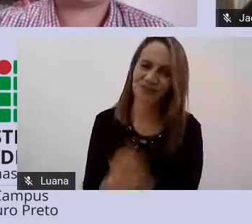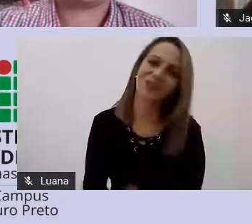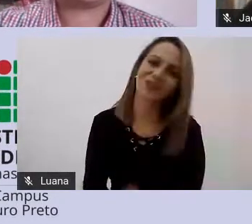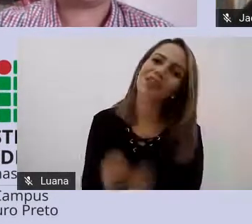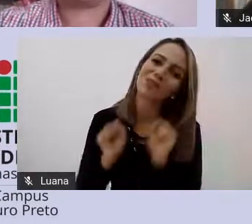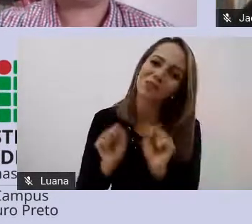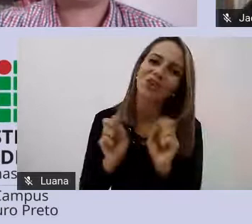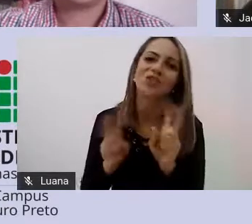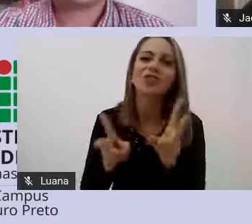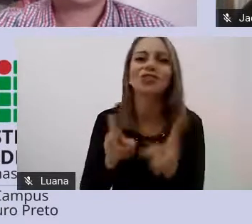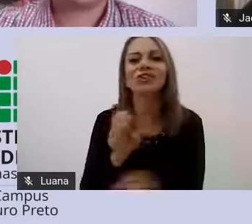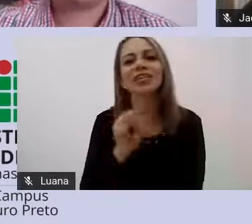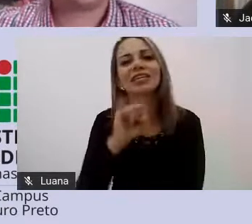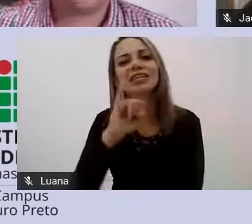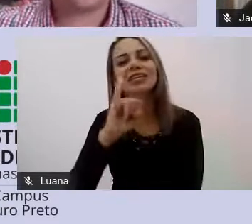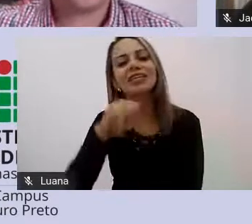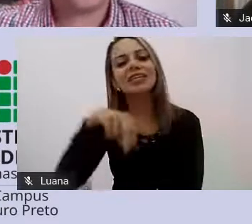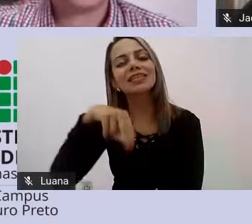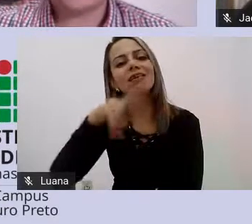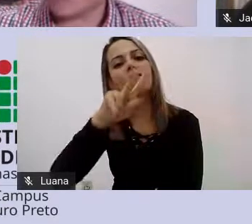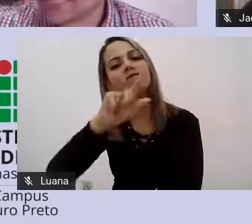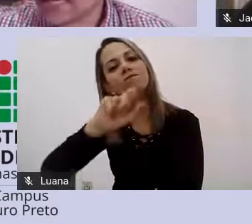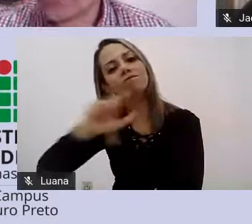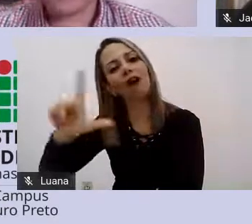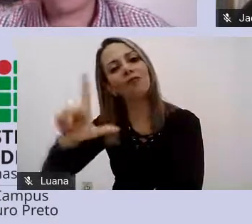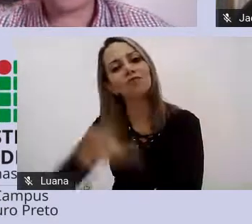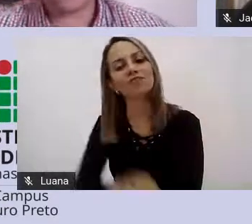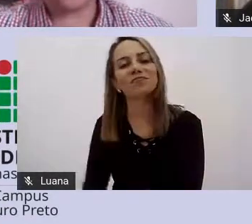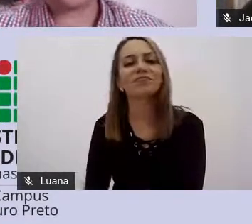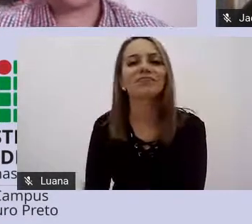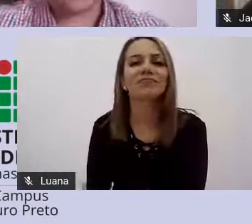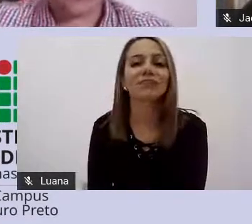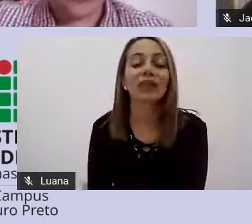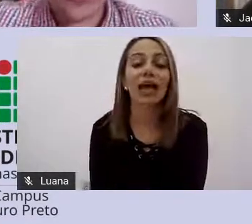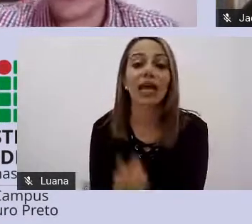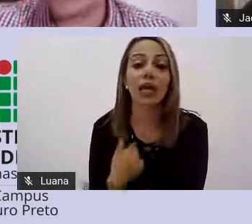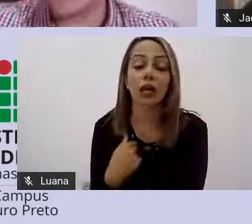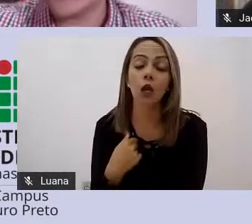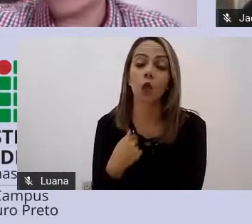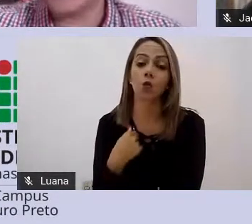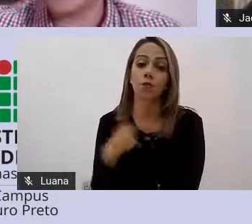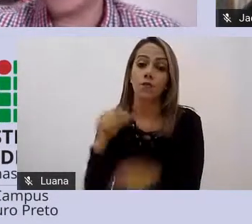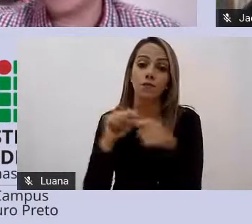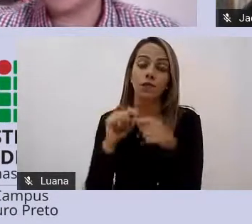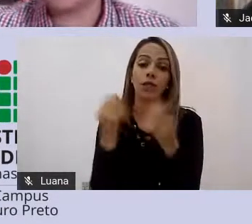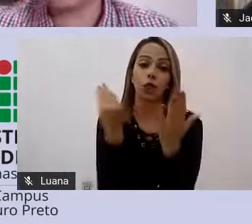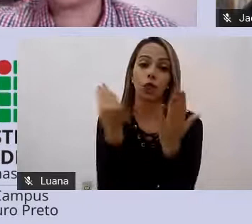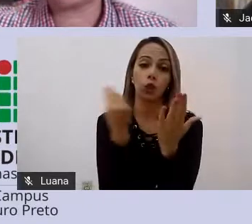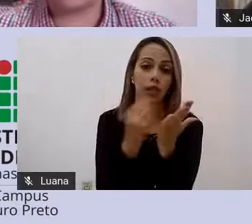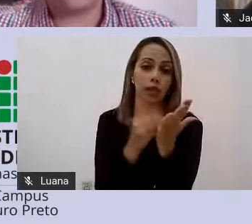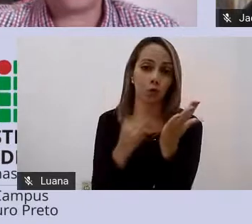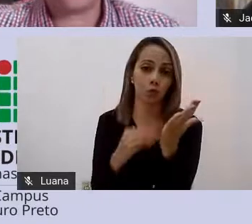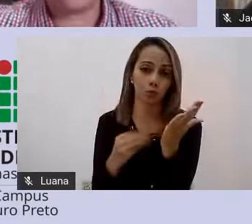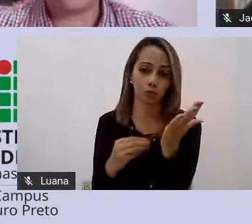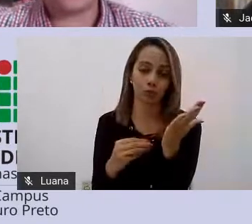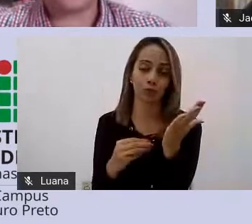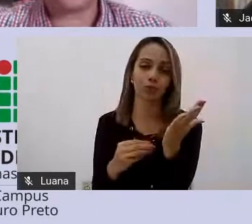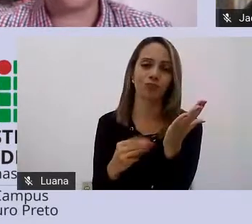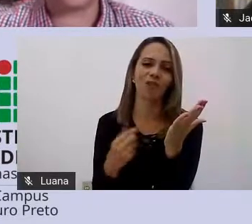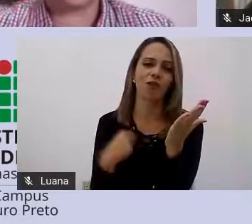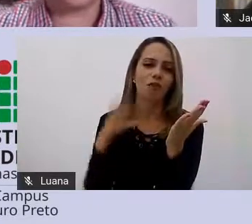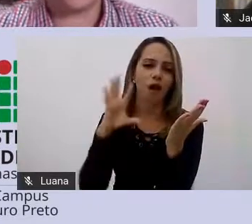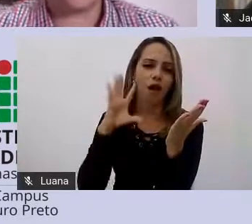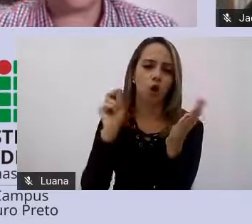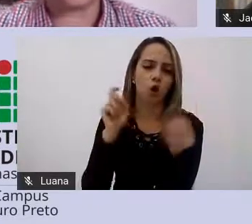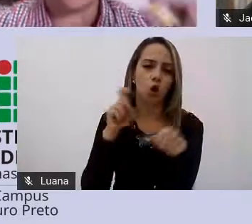Simval. Bom, eu fiz algumas anotações. Eu acho que na hora que